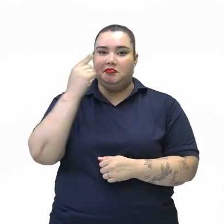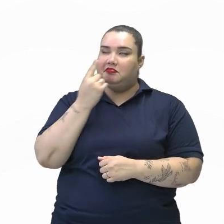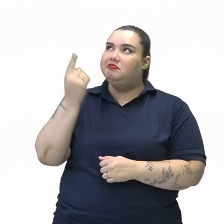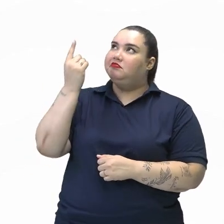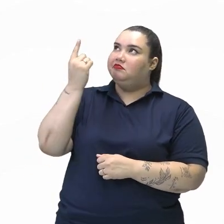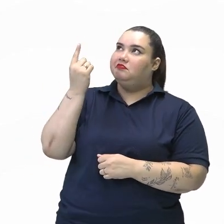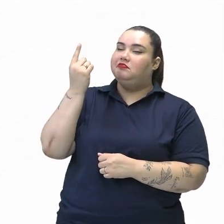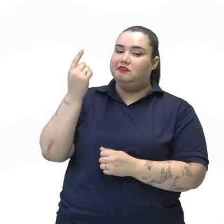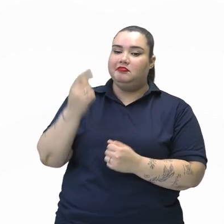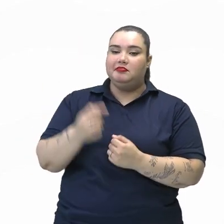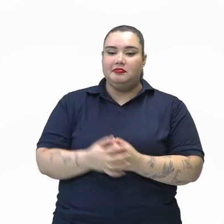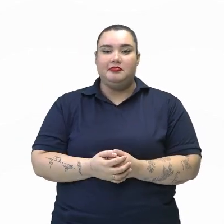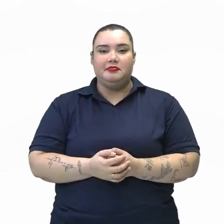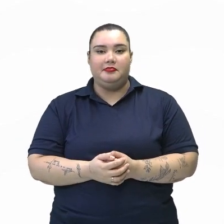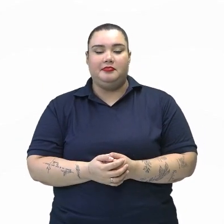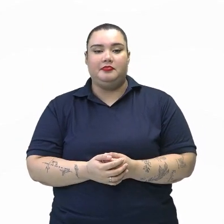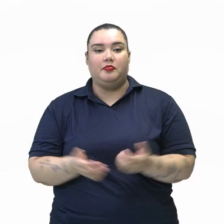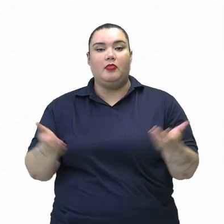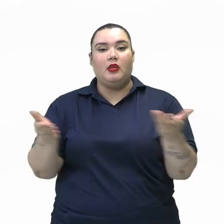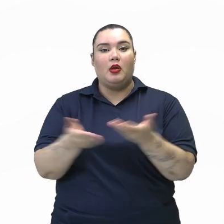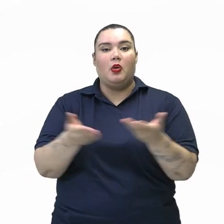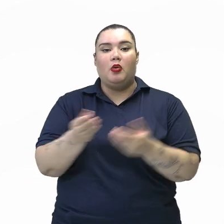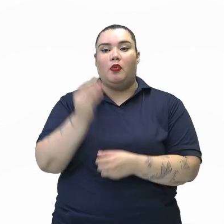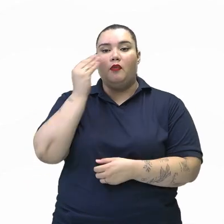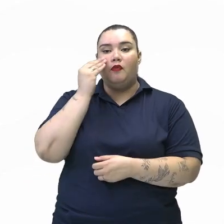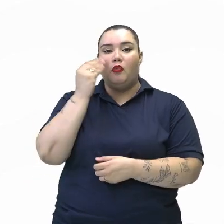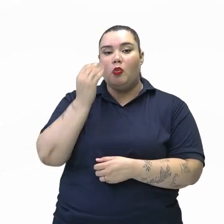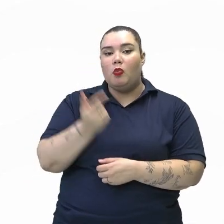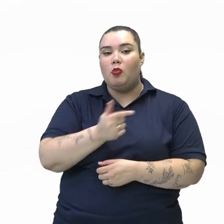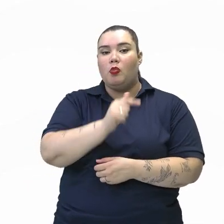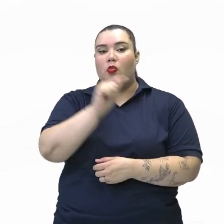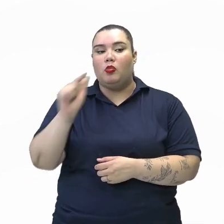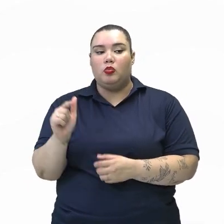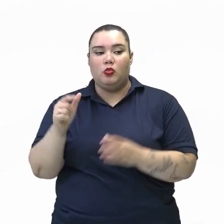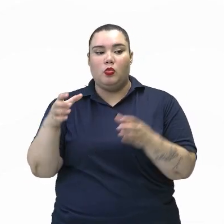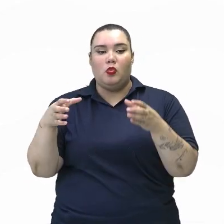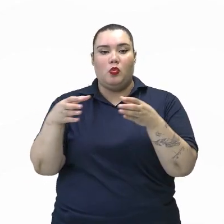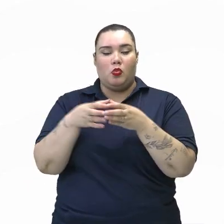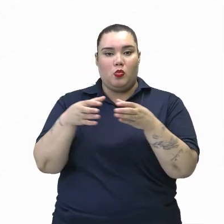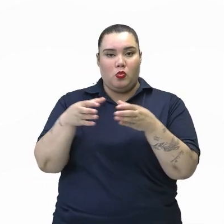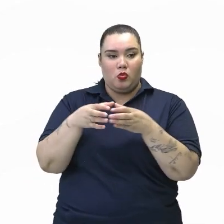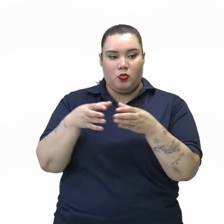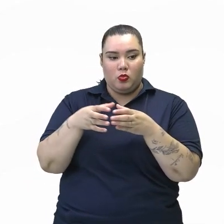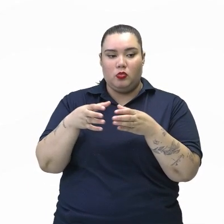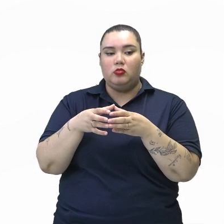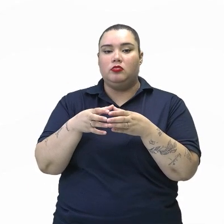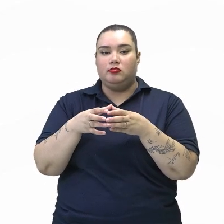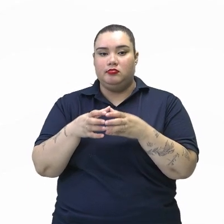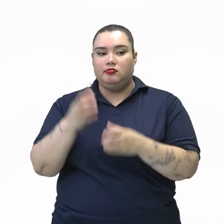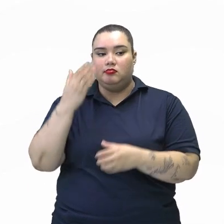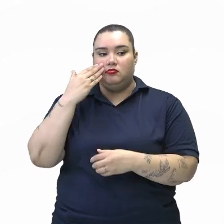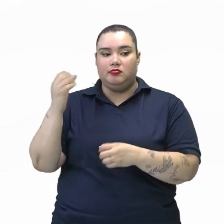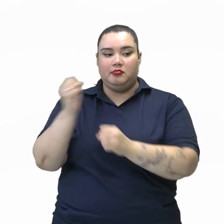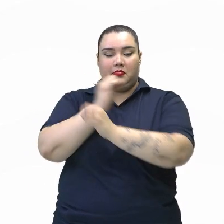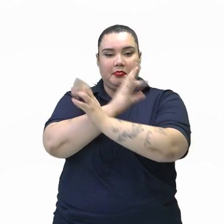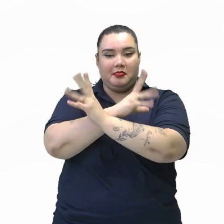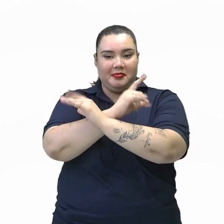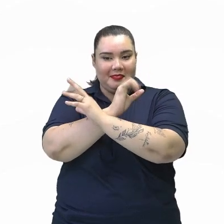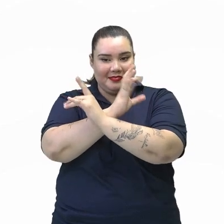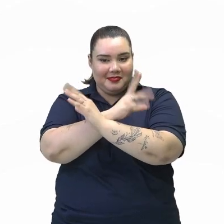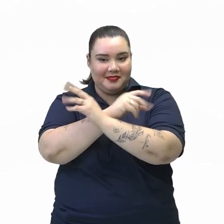imagem. Vamos conhecer agora um outro grupo, né, um outro reino, que é o reino das